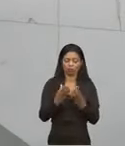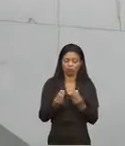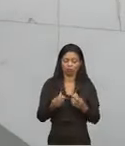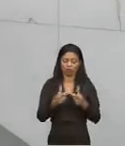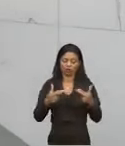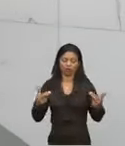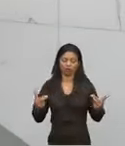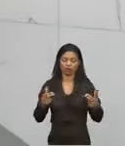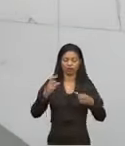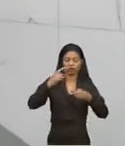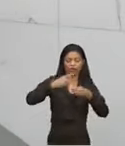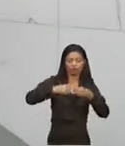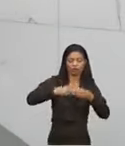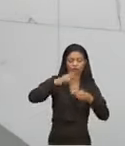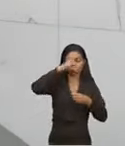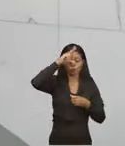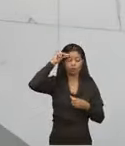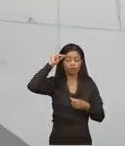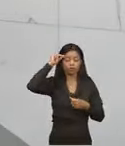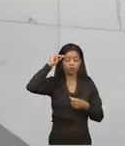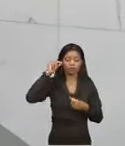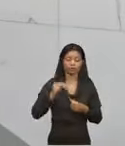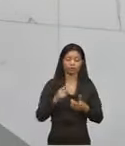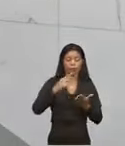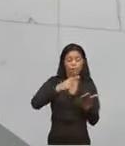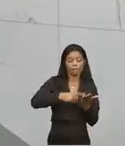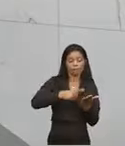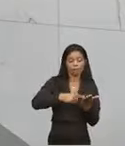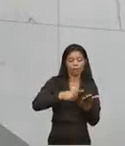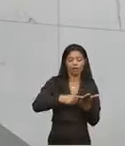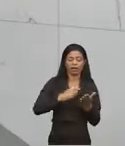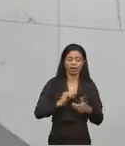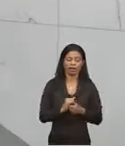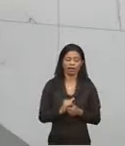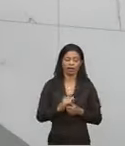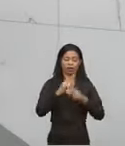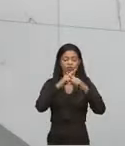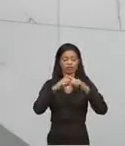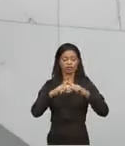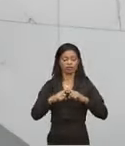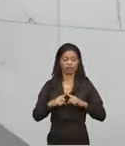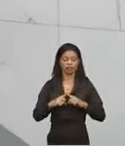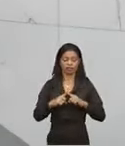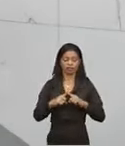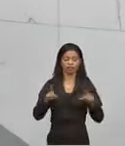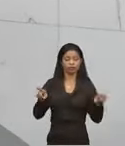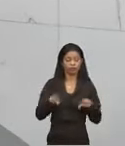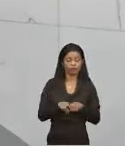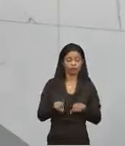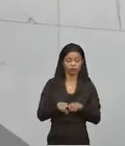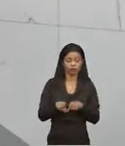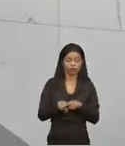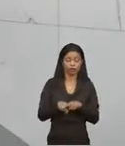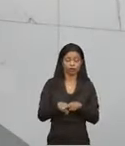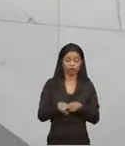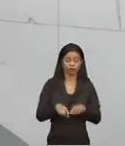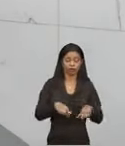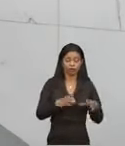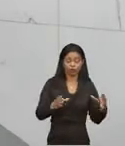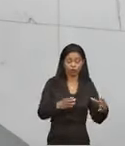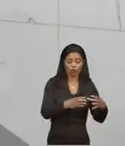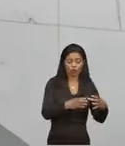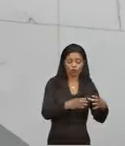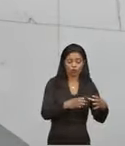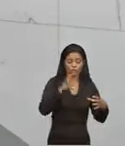bola, mas já era um desafio aí, fazer um quadrangular, o time do vereador Tarkner, o time do vereador